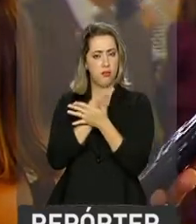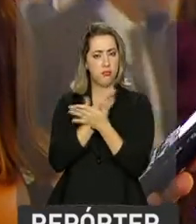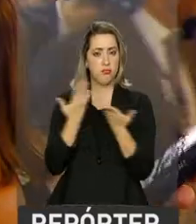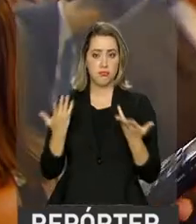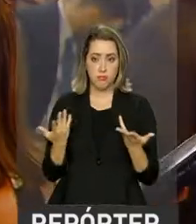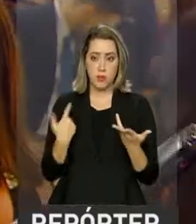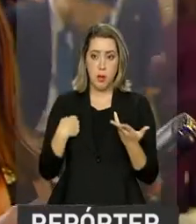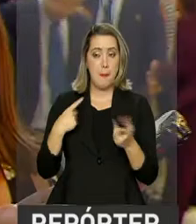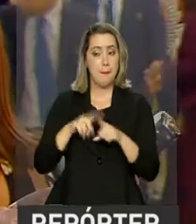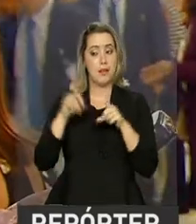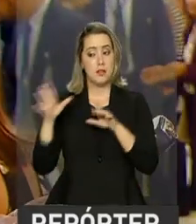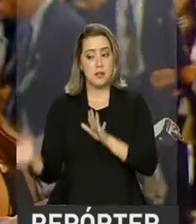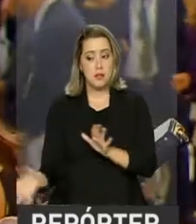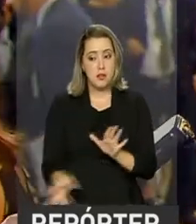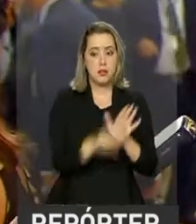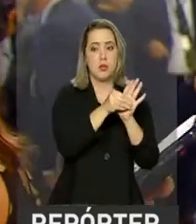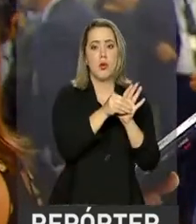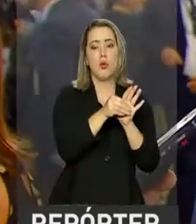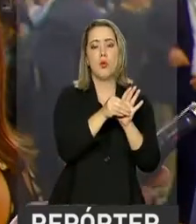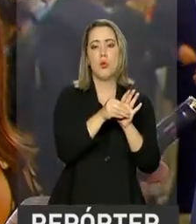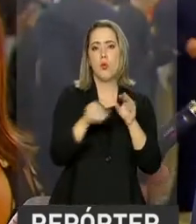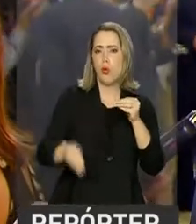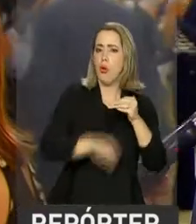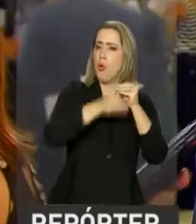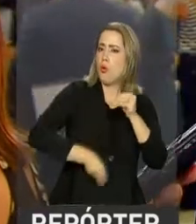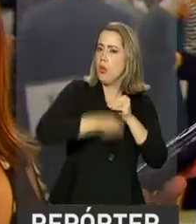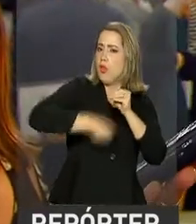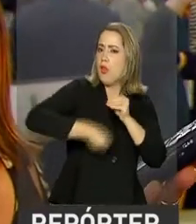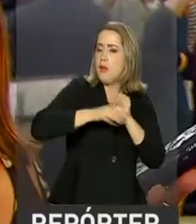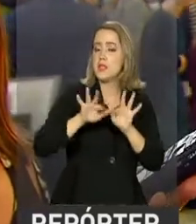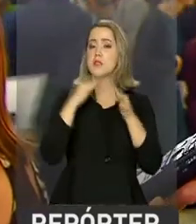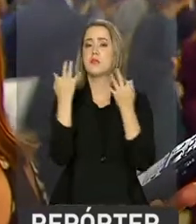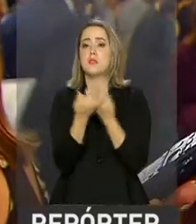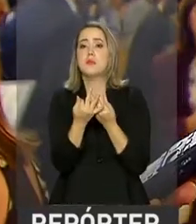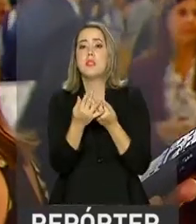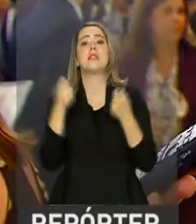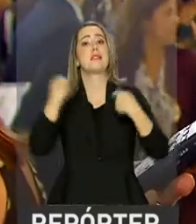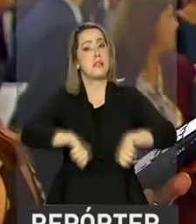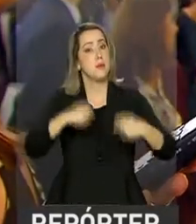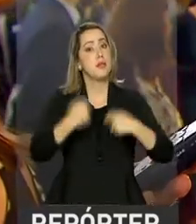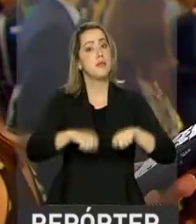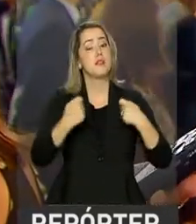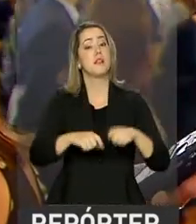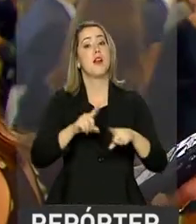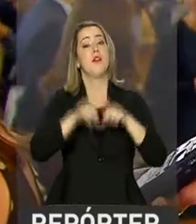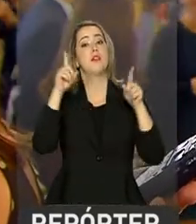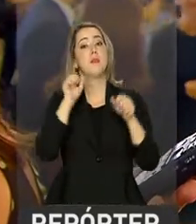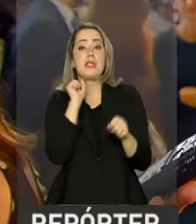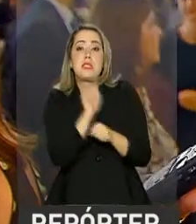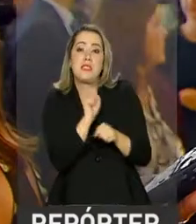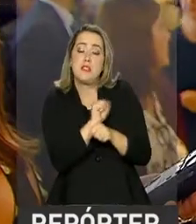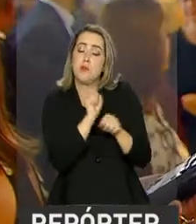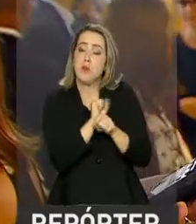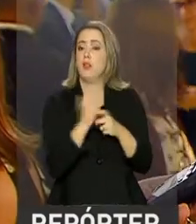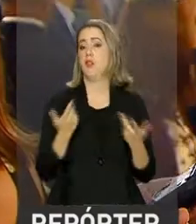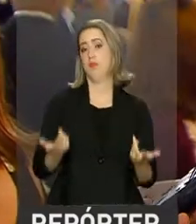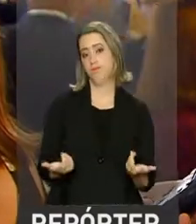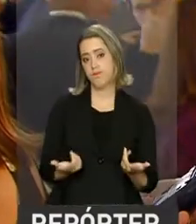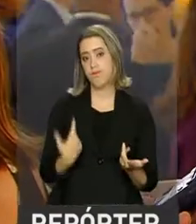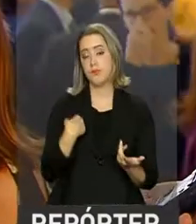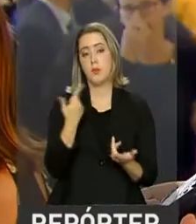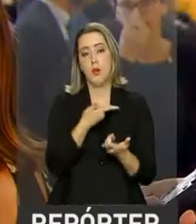E incluímos 2 milhões e 100 mil famílias que estavam esperando para entrar, eram famílias realmente muito necessitadas e